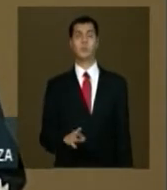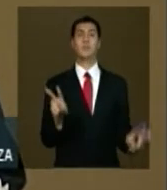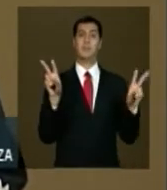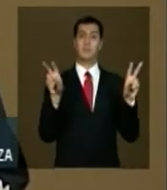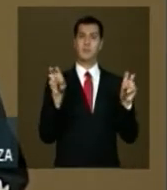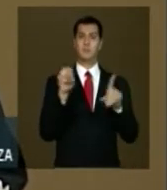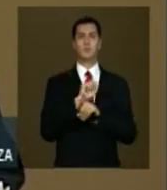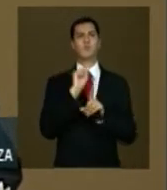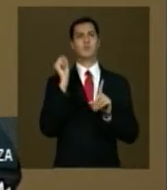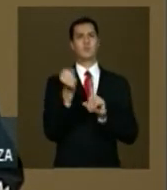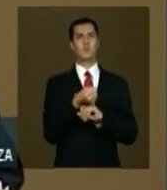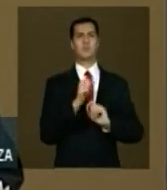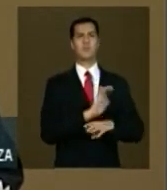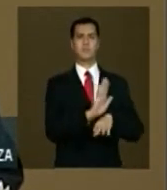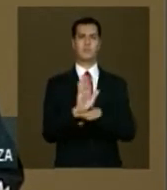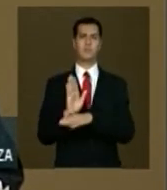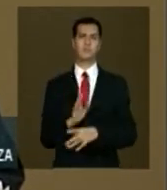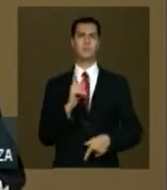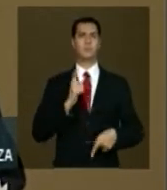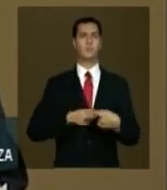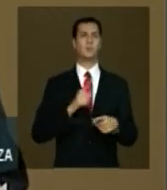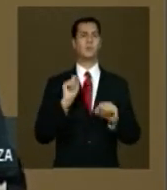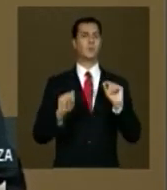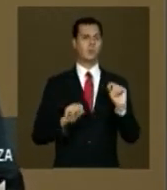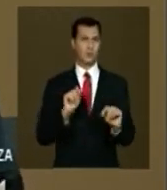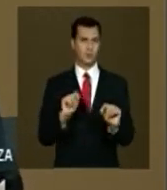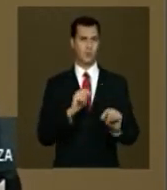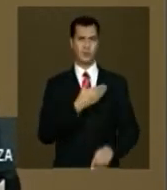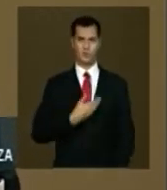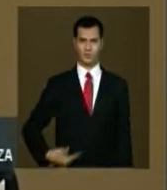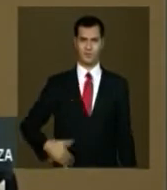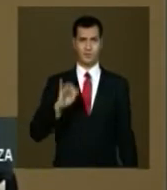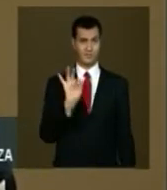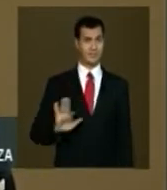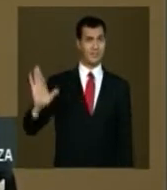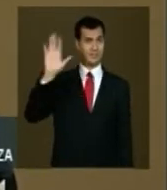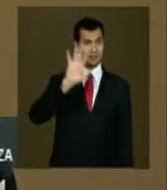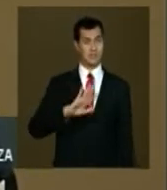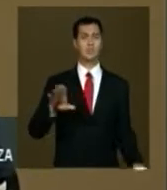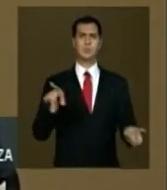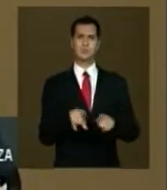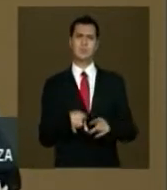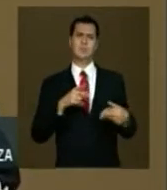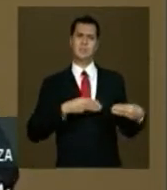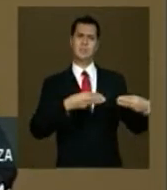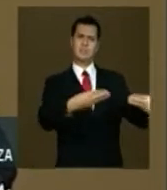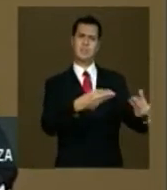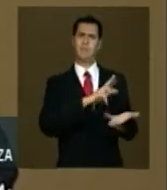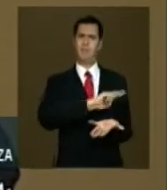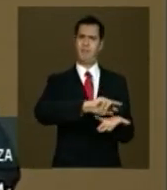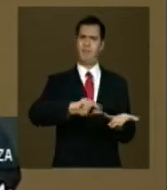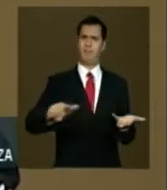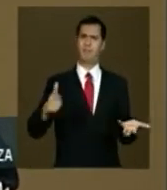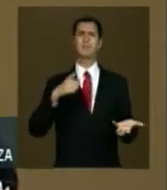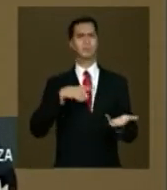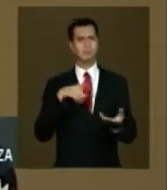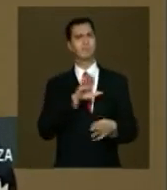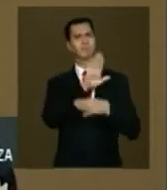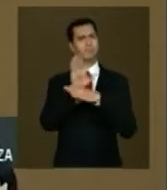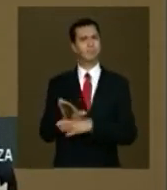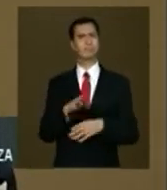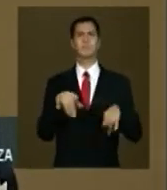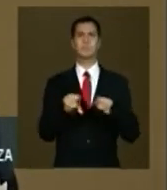social graças à compreensão do governo federal do junto dos ministérios em especial dos